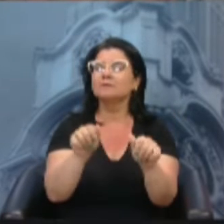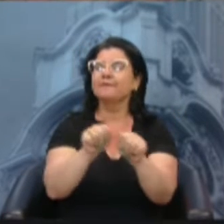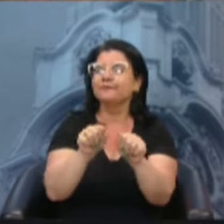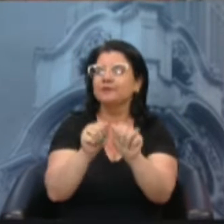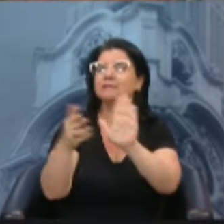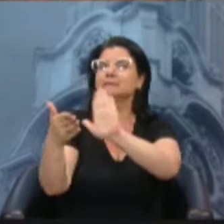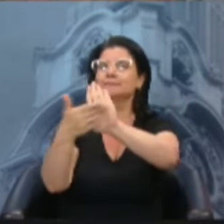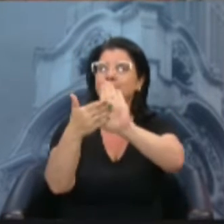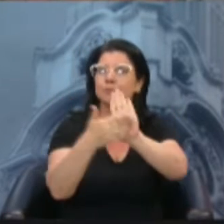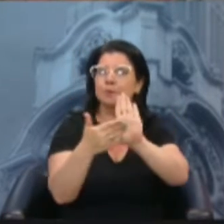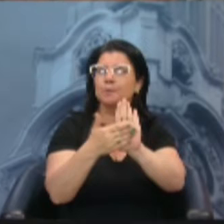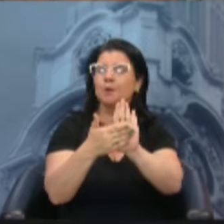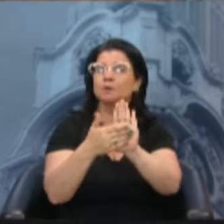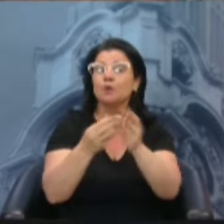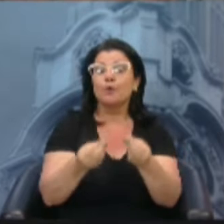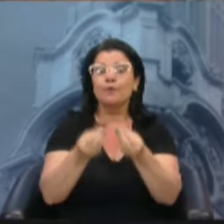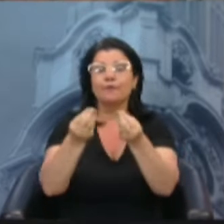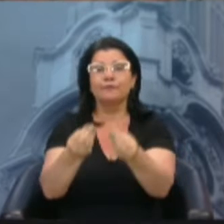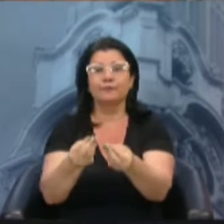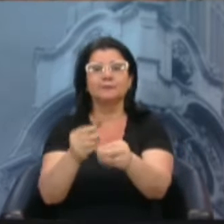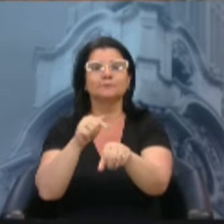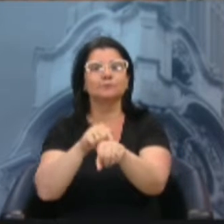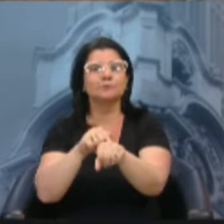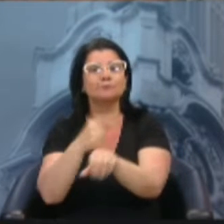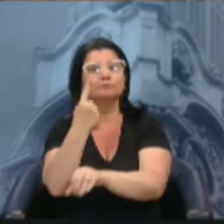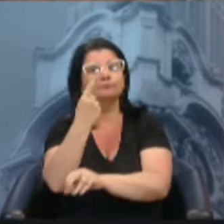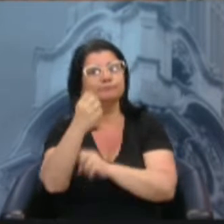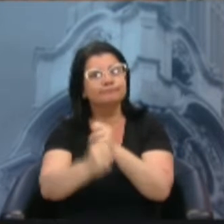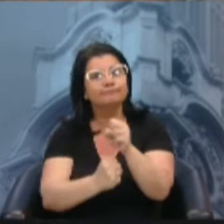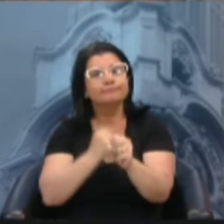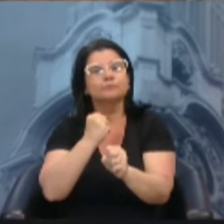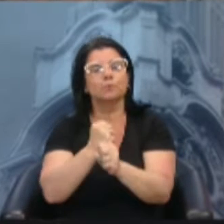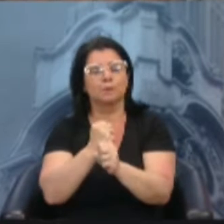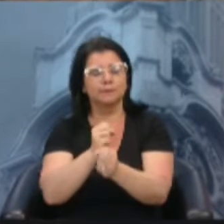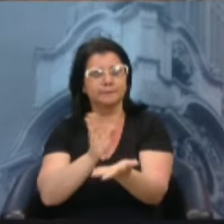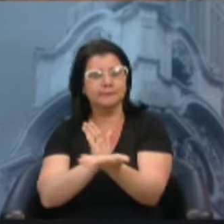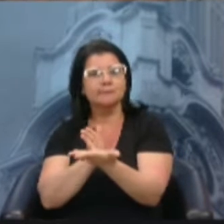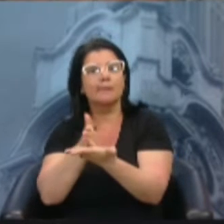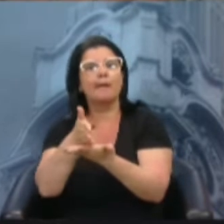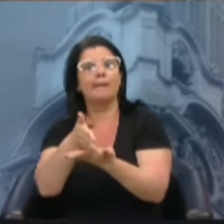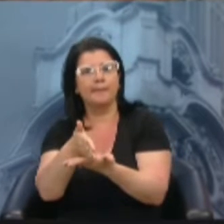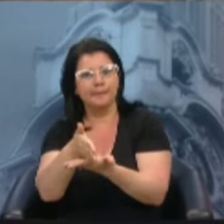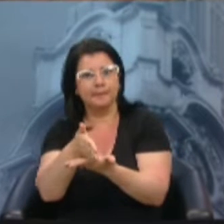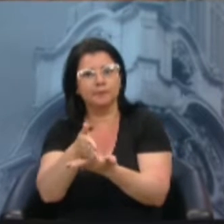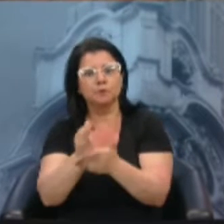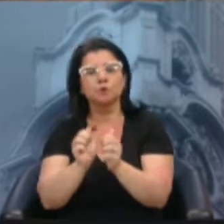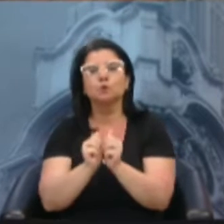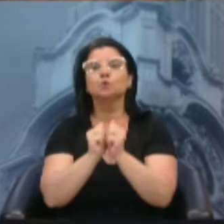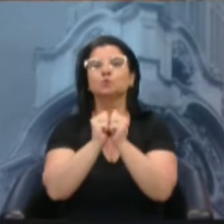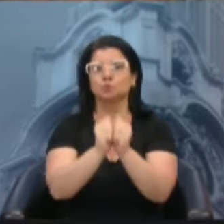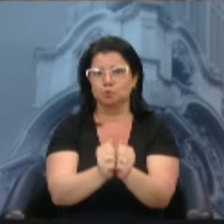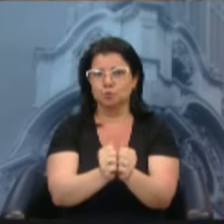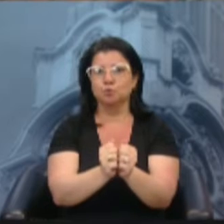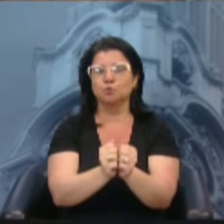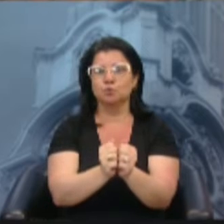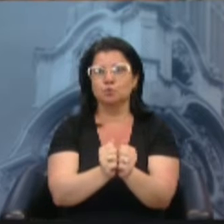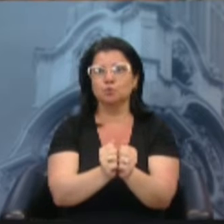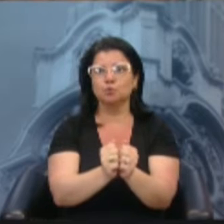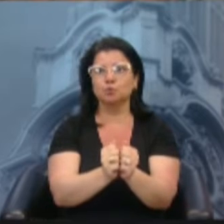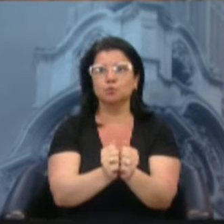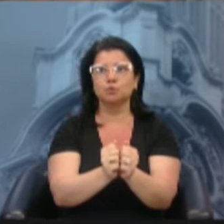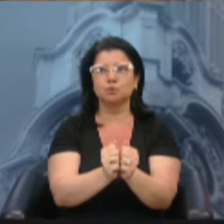o prazo de um ano, né, para que seja aprovado, né, junto ao órgão competente do município, no caso o